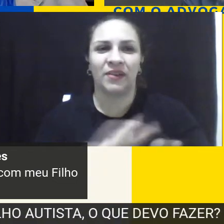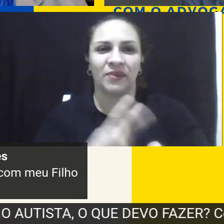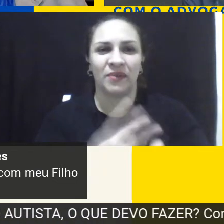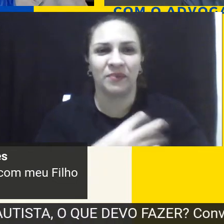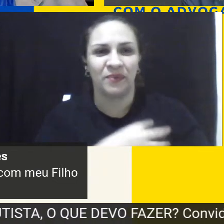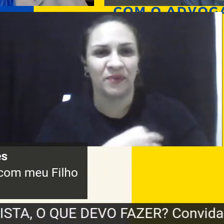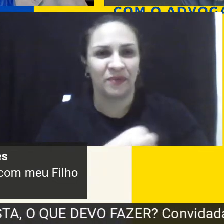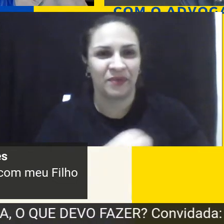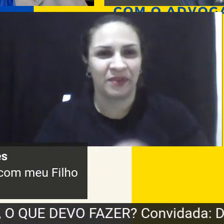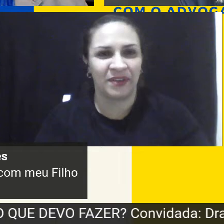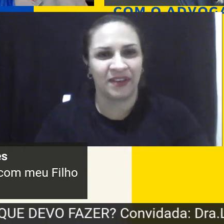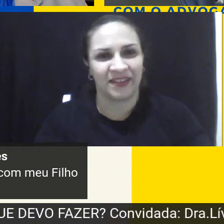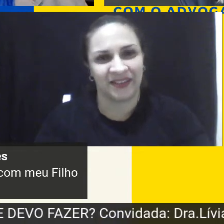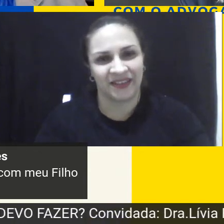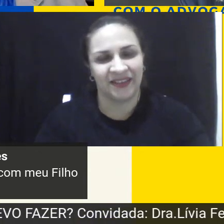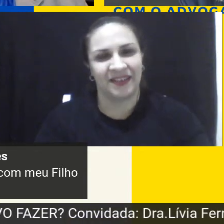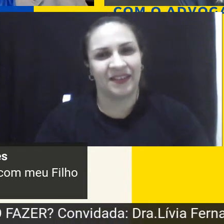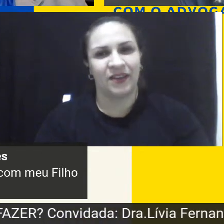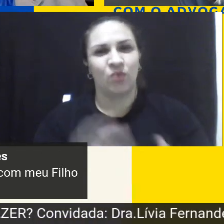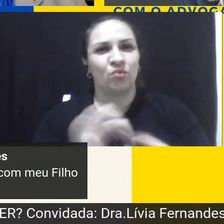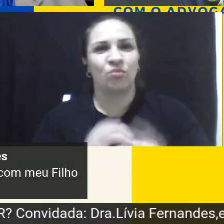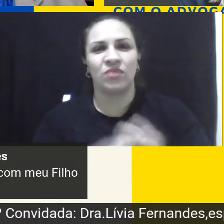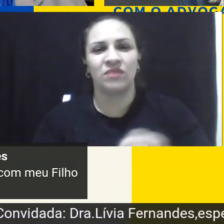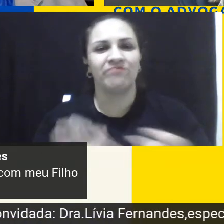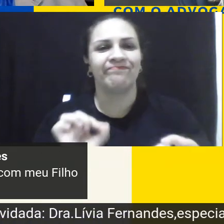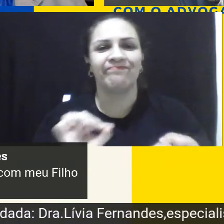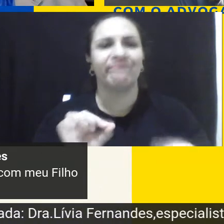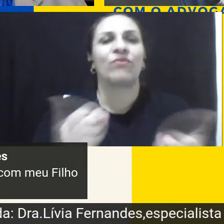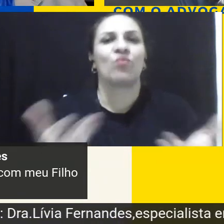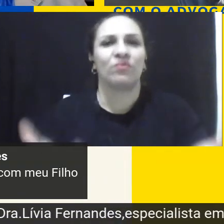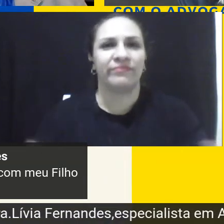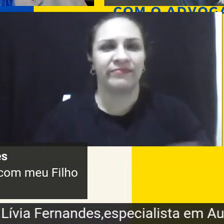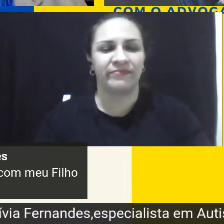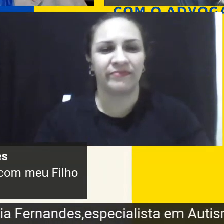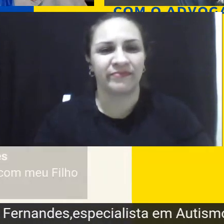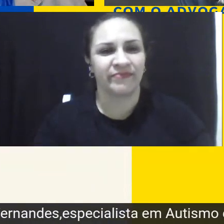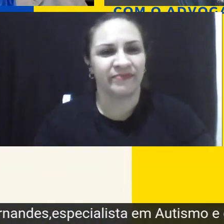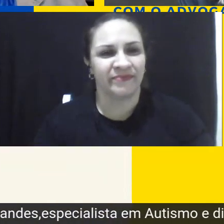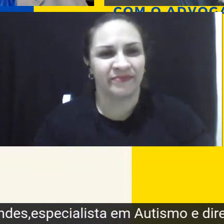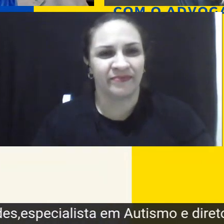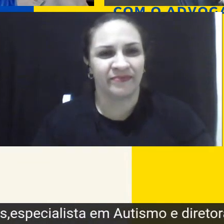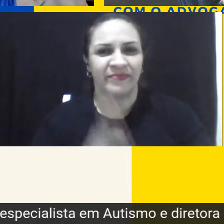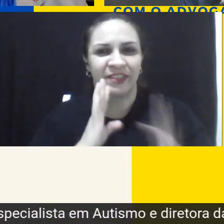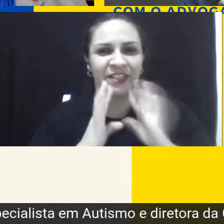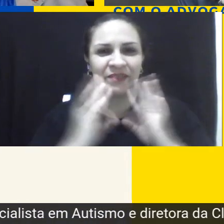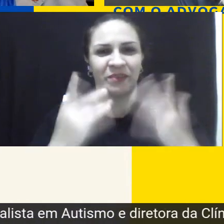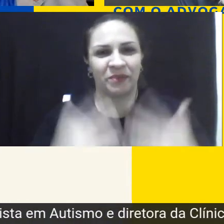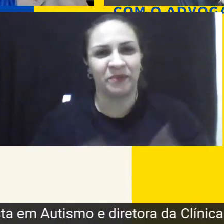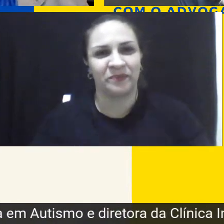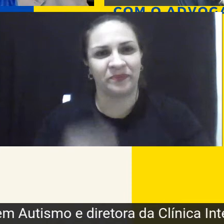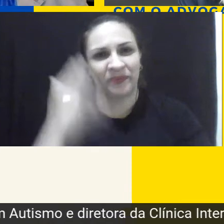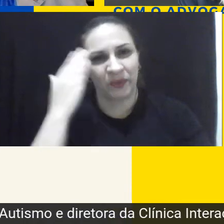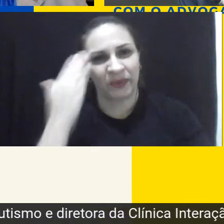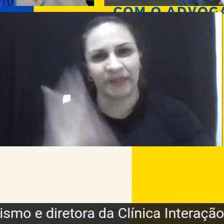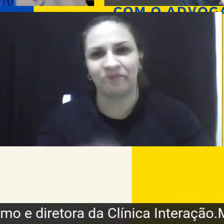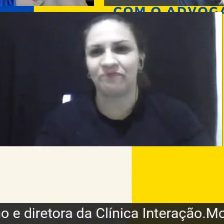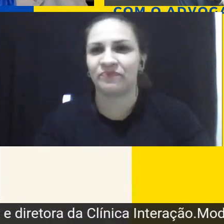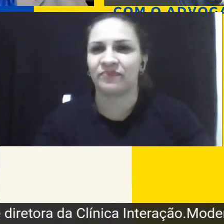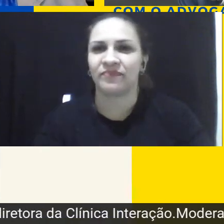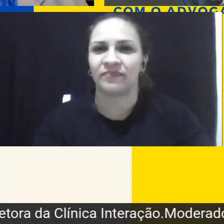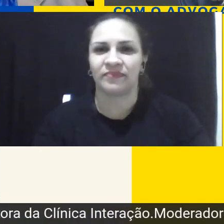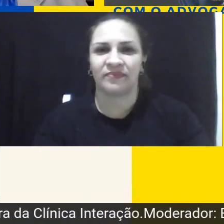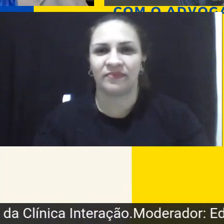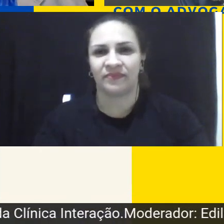não está sabendo o contexto, né? Que deve ter sido em algum momento da live. Mas obrigado, Andréia.